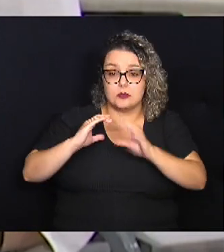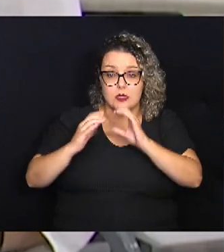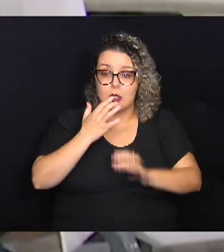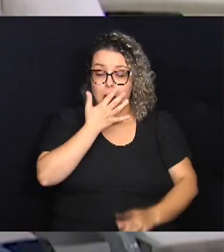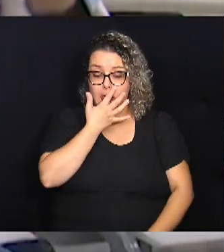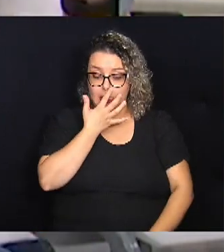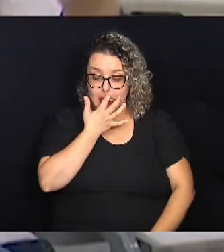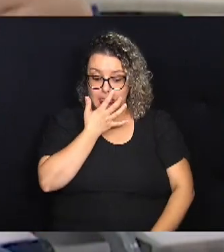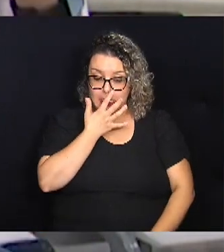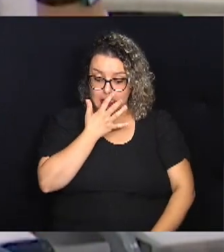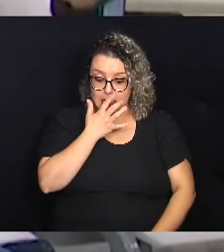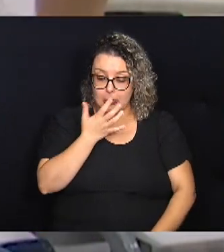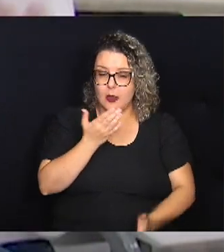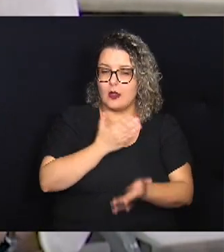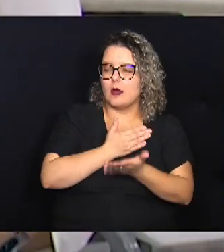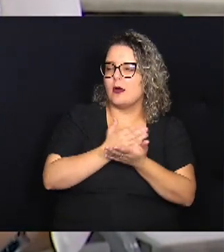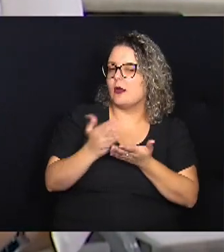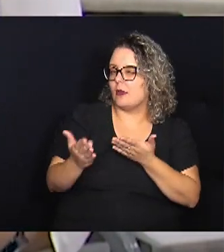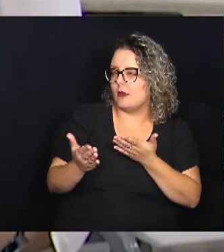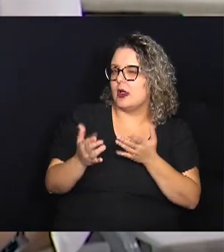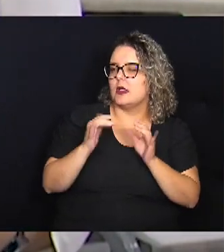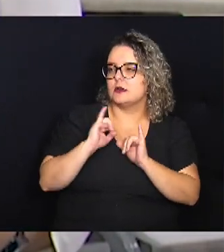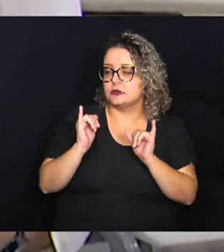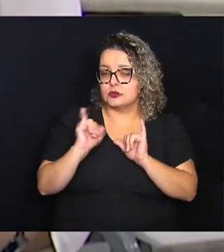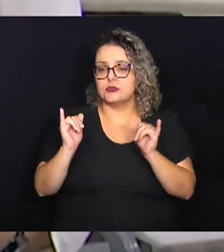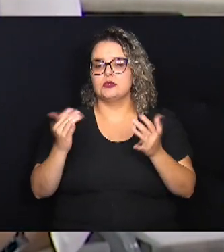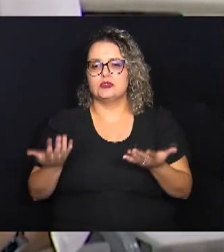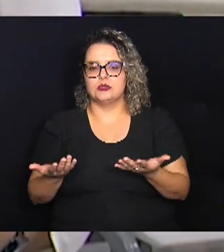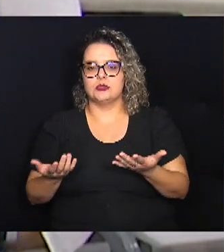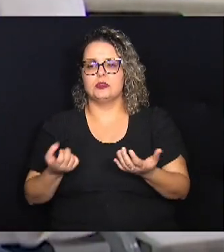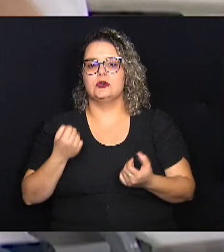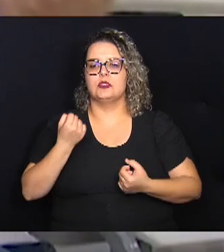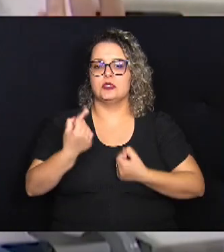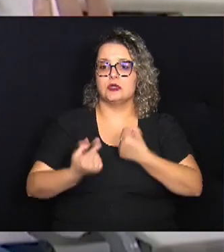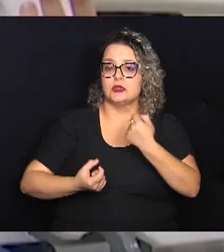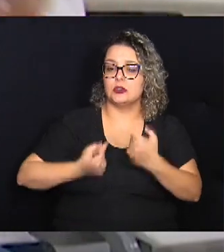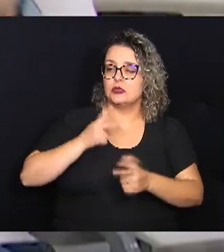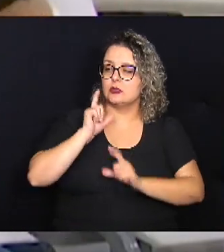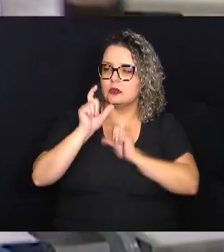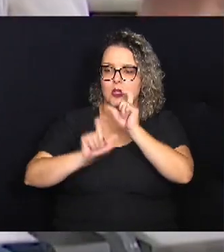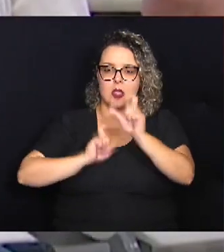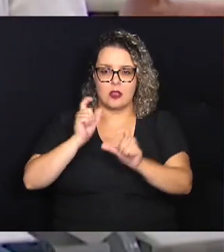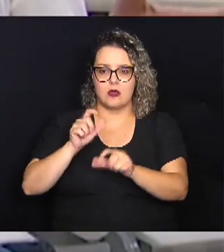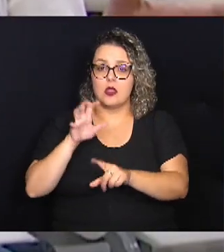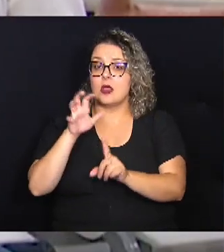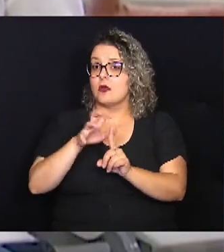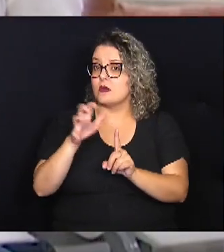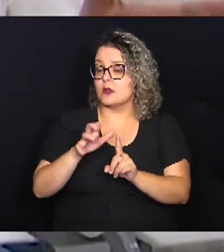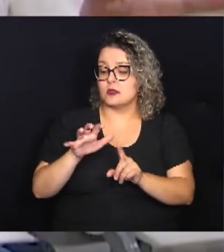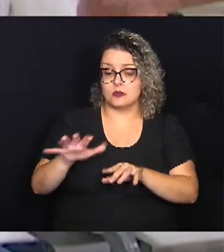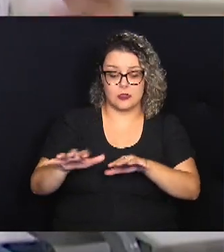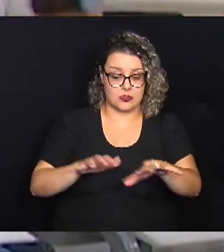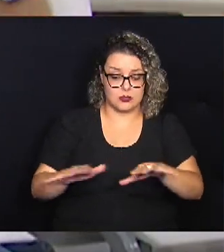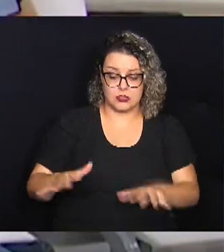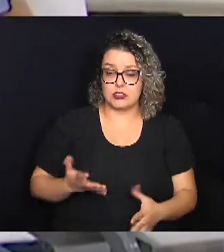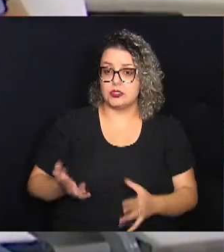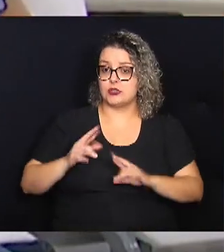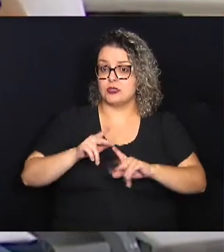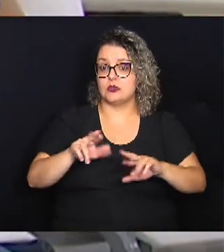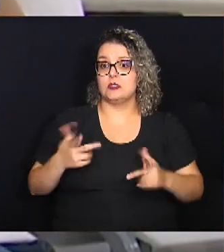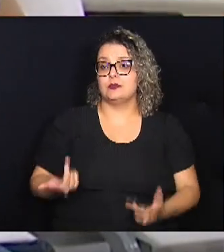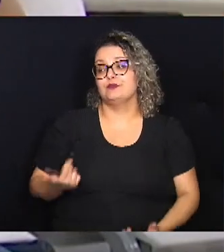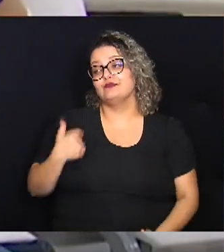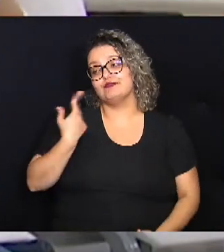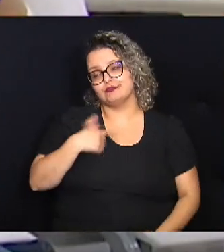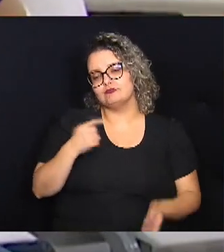que começam a divulgar certos falares e influenciam pessoas de regiões diferentes. Aí a gente é